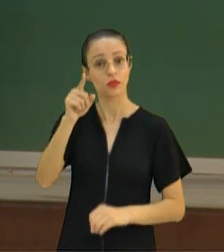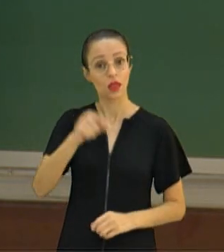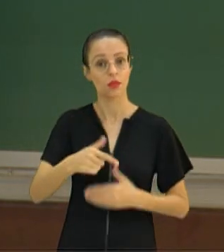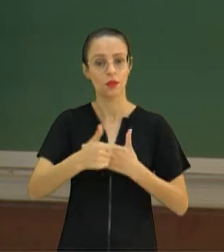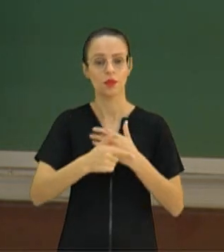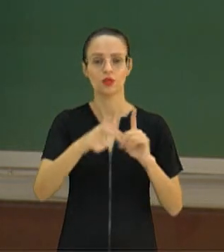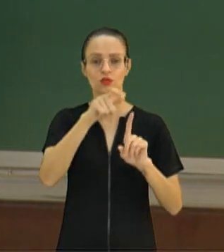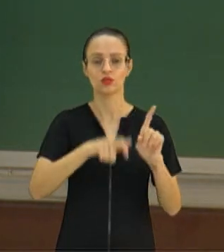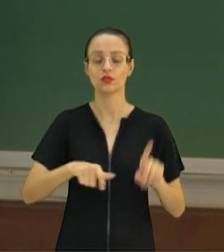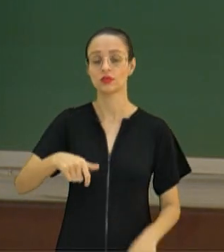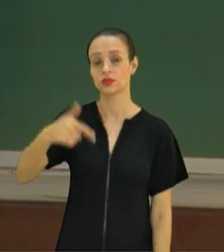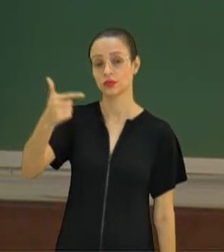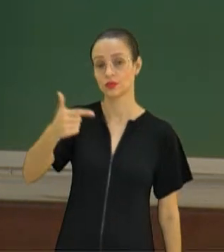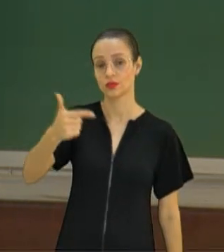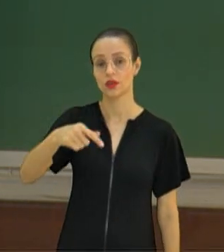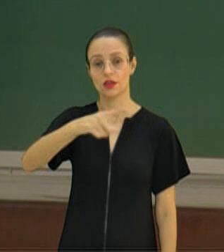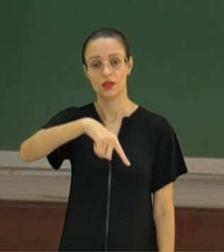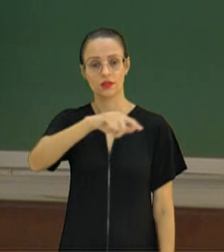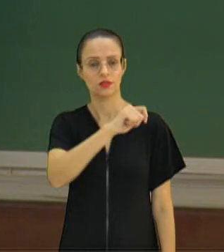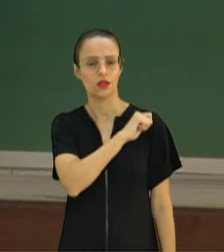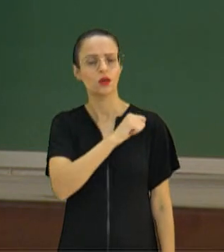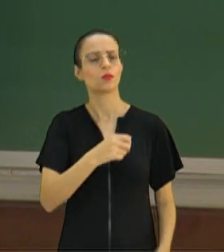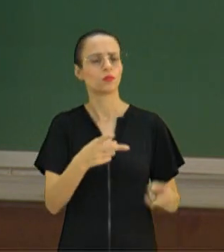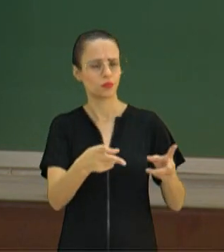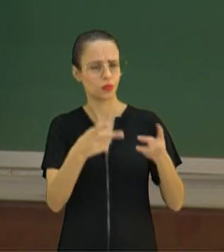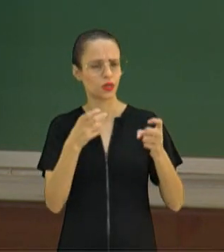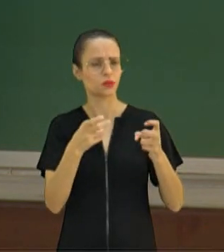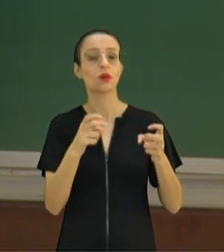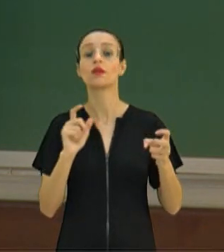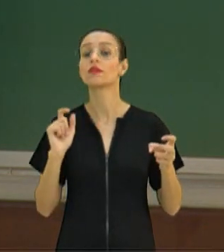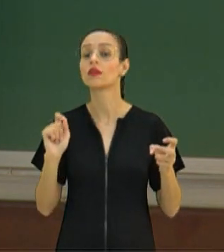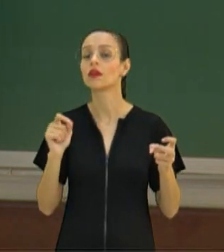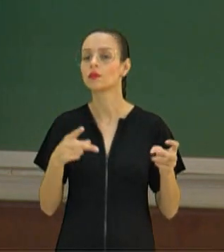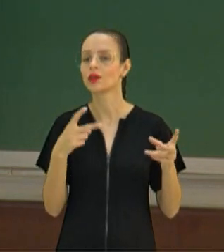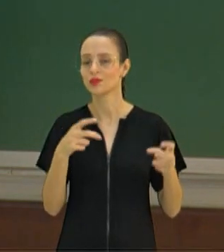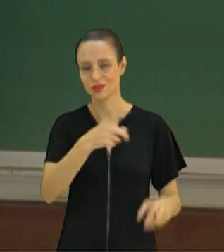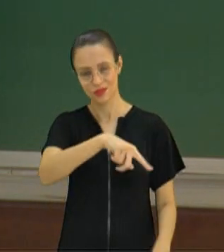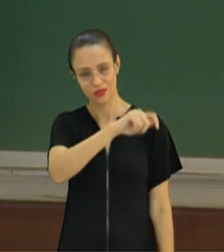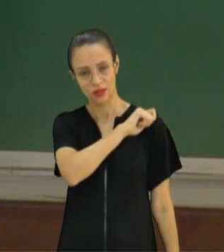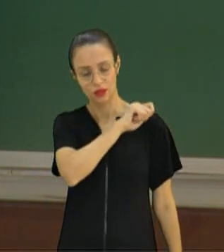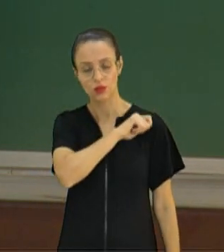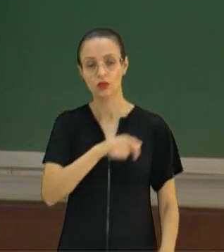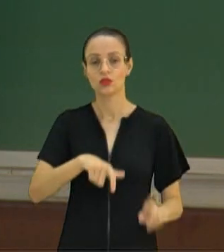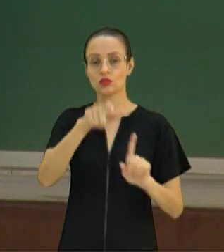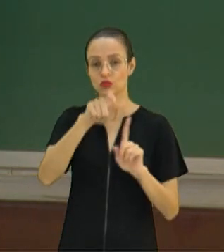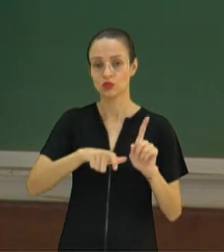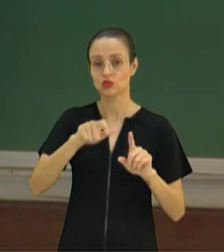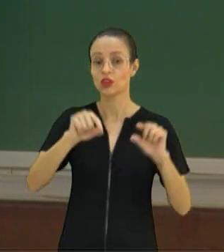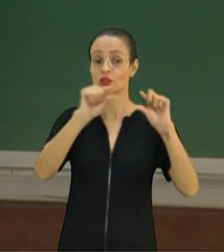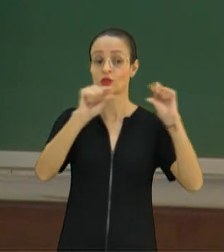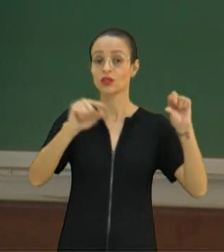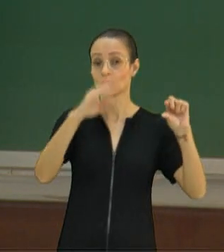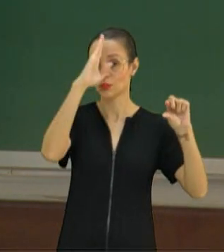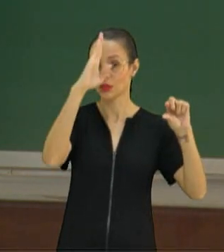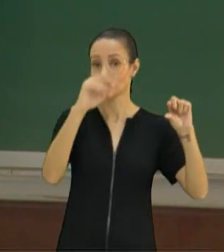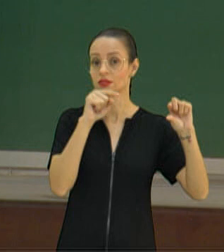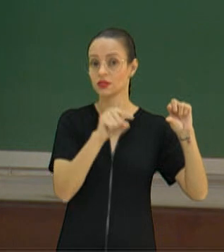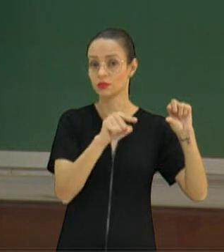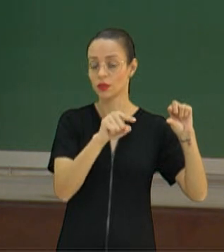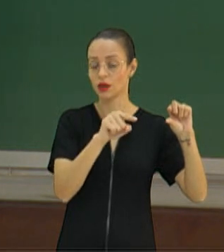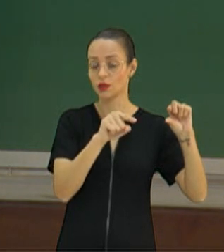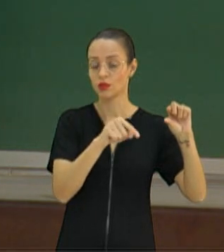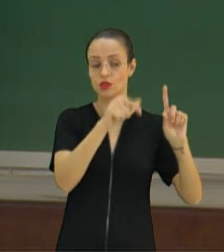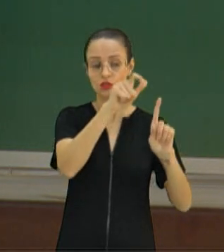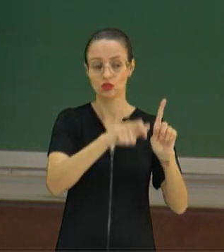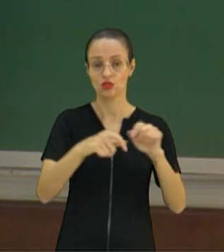sujeito. A segunda, os alunos perceberam. Quem perceberam? Os alunos. O sujeito está na principal. Sujeito, verbo.